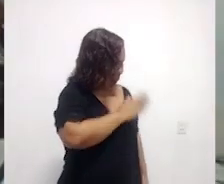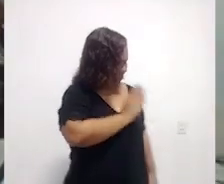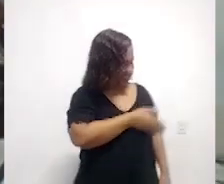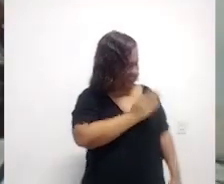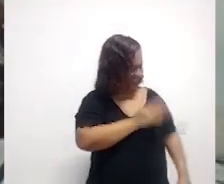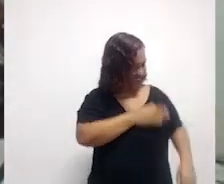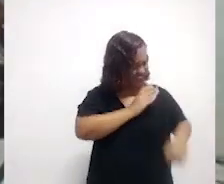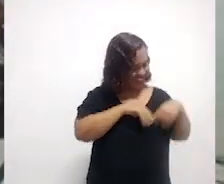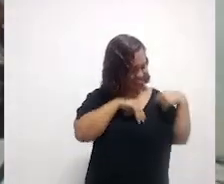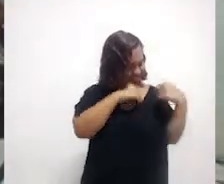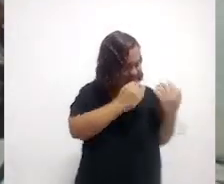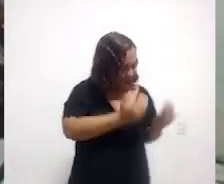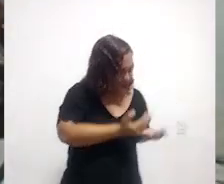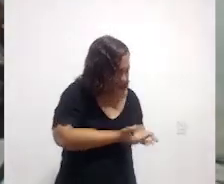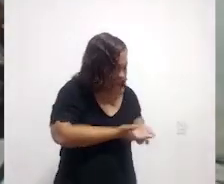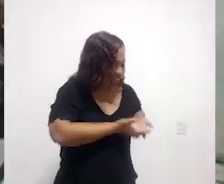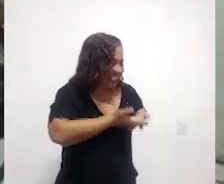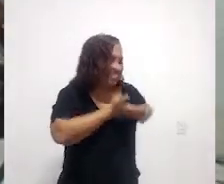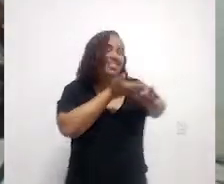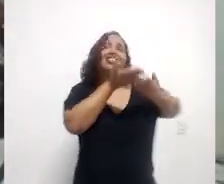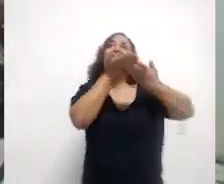dar a Ele teu